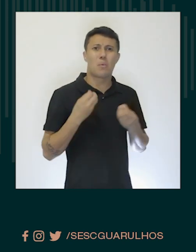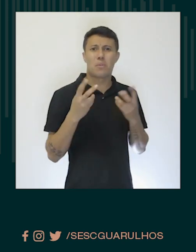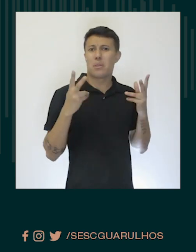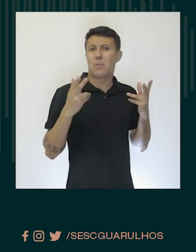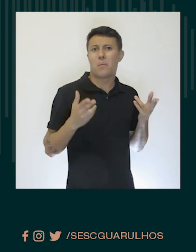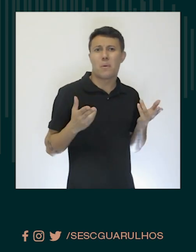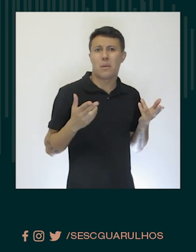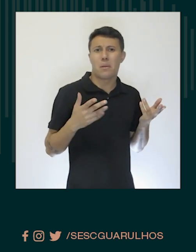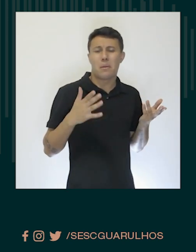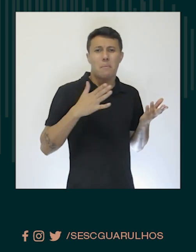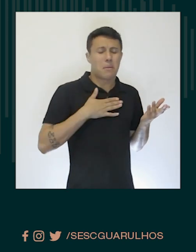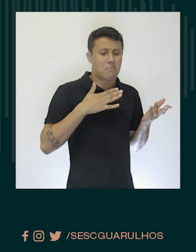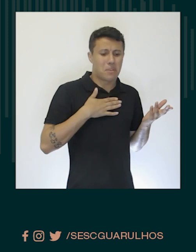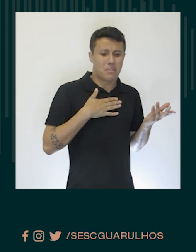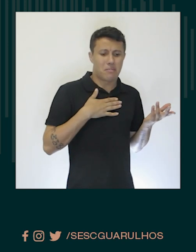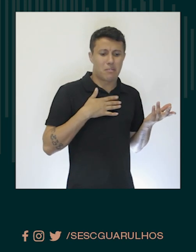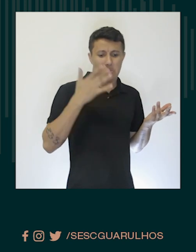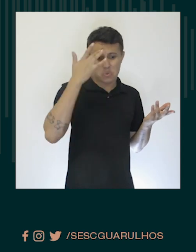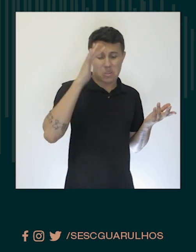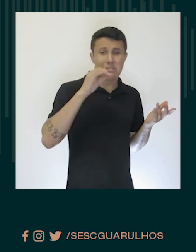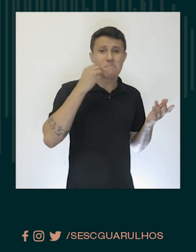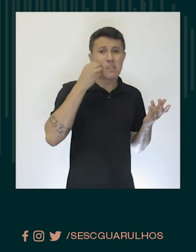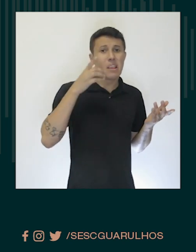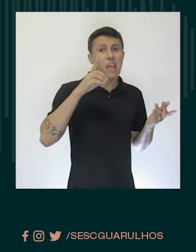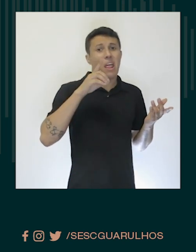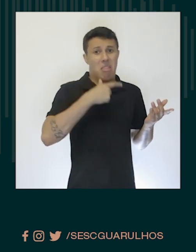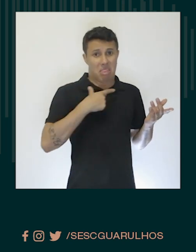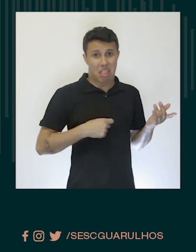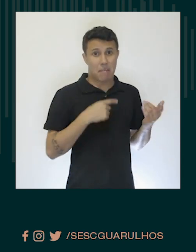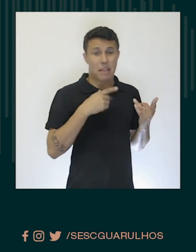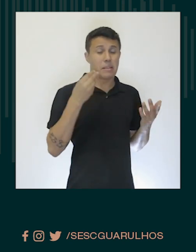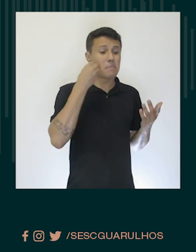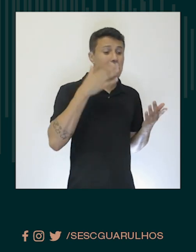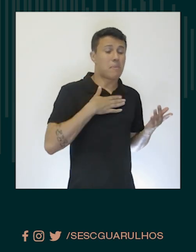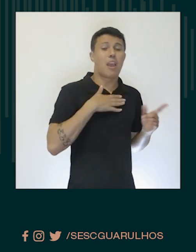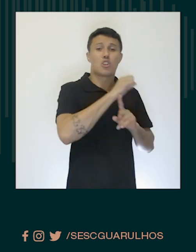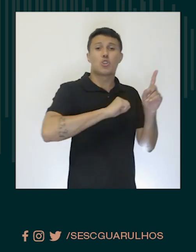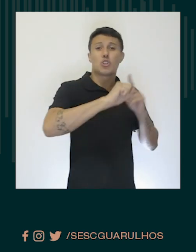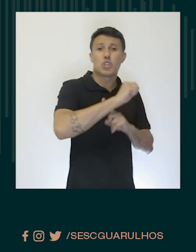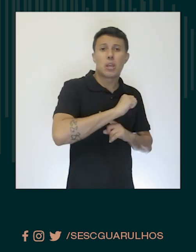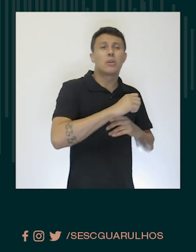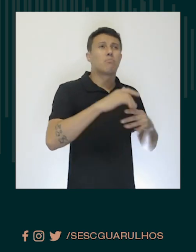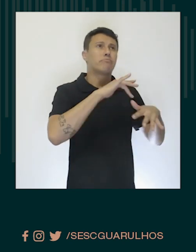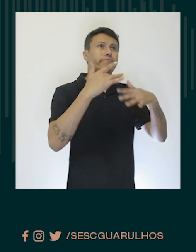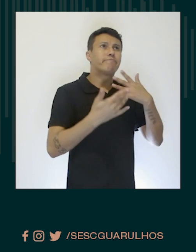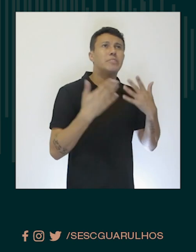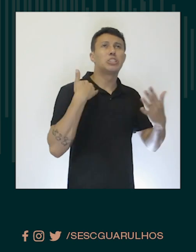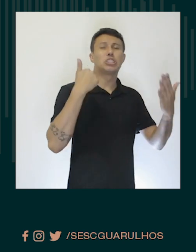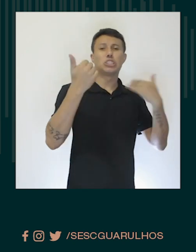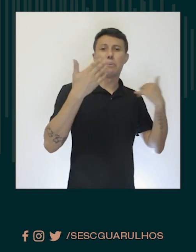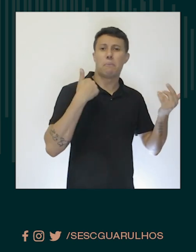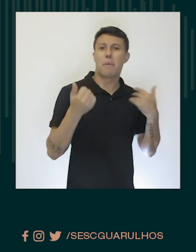o meu foi muito relacionado à mídia social. As pessoas me encontraram na mídia social, me chamaram para